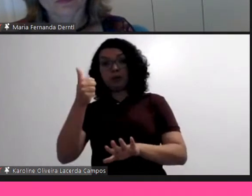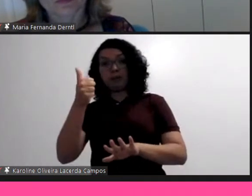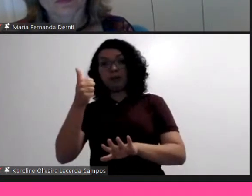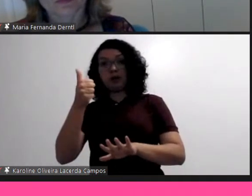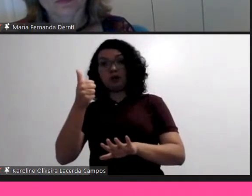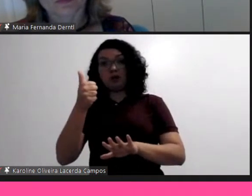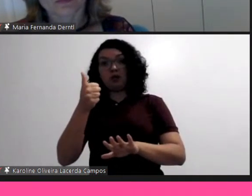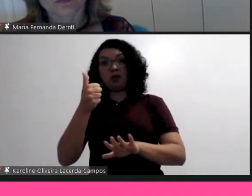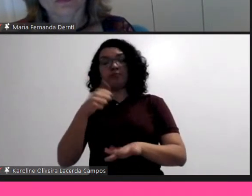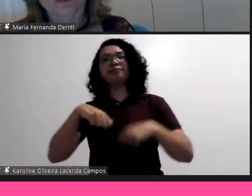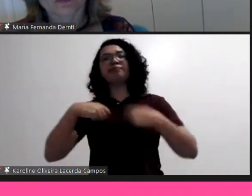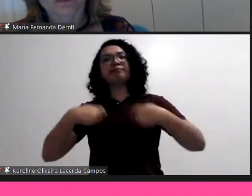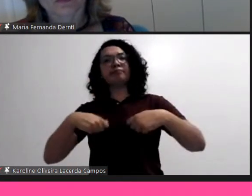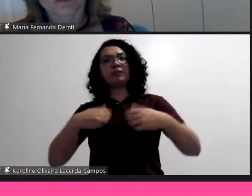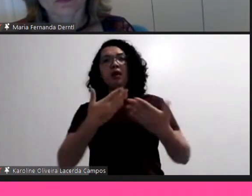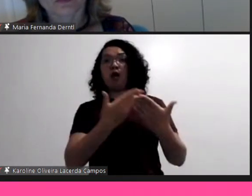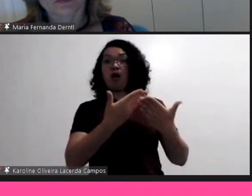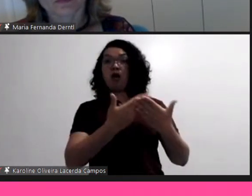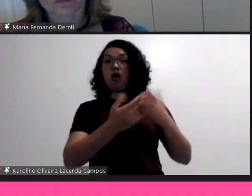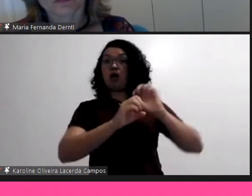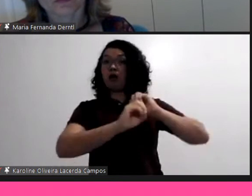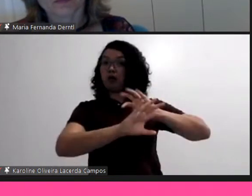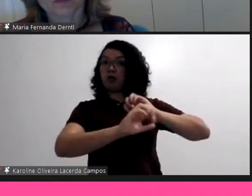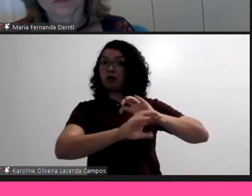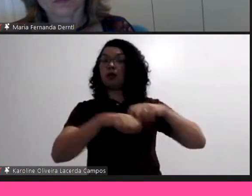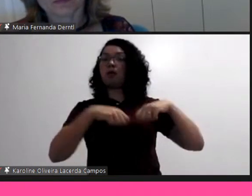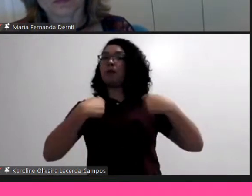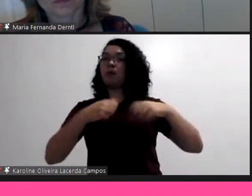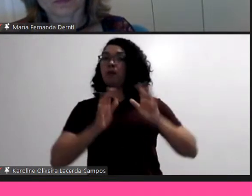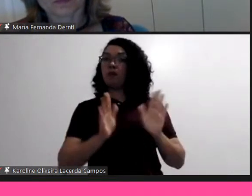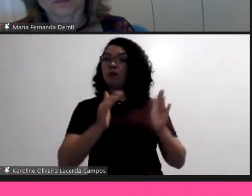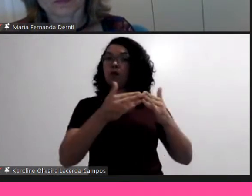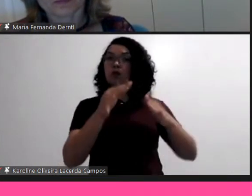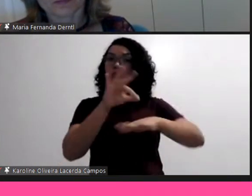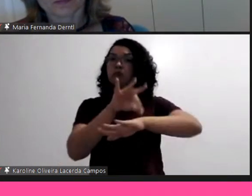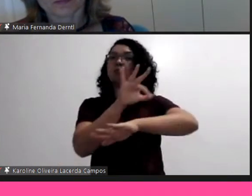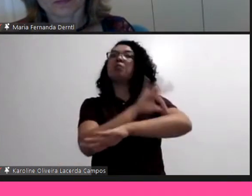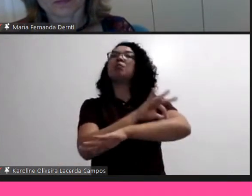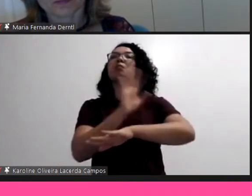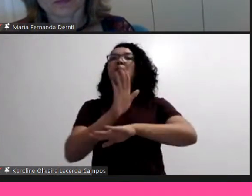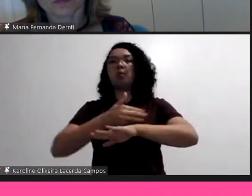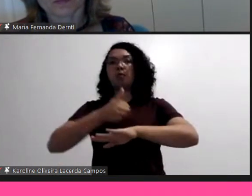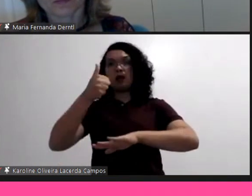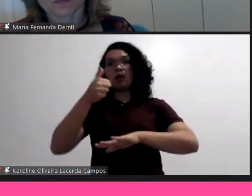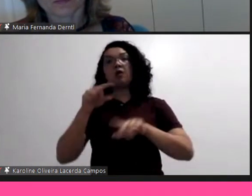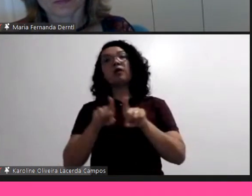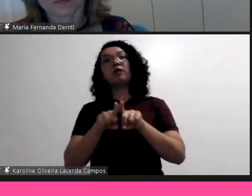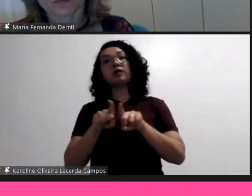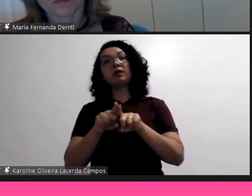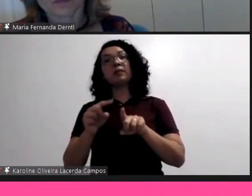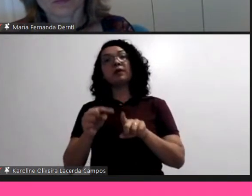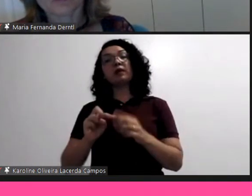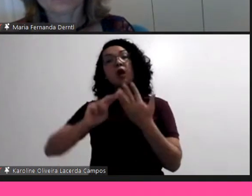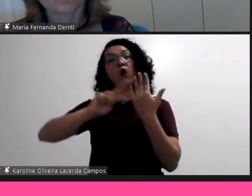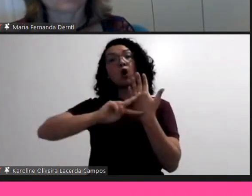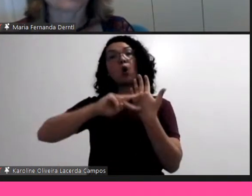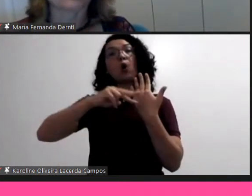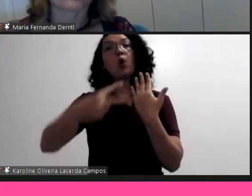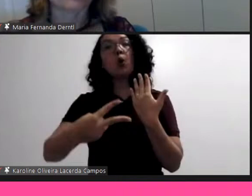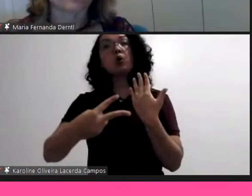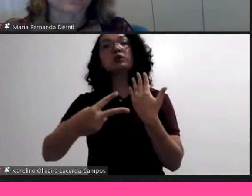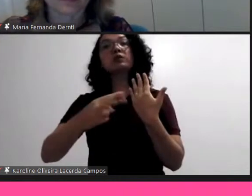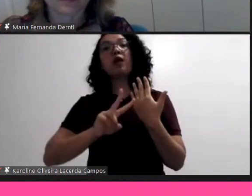educação de arquitetura e de urbanismo. Aí estamos também melhorando a cidadania dos nossos